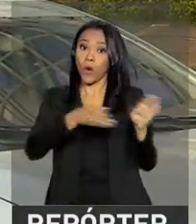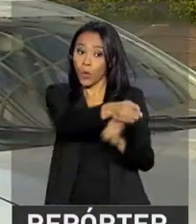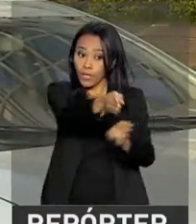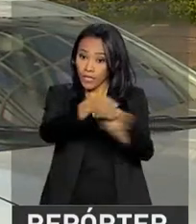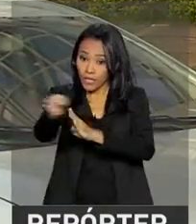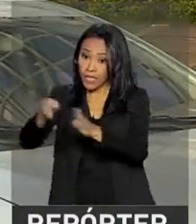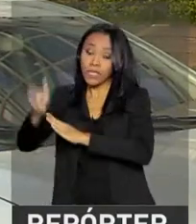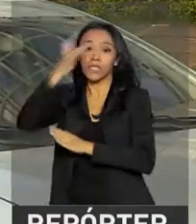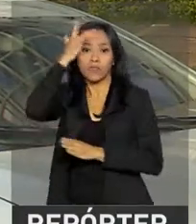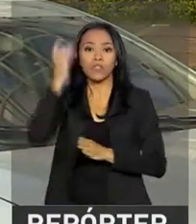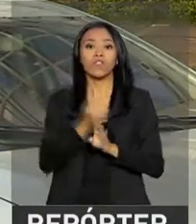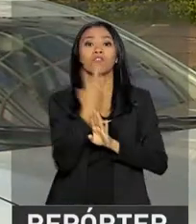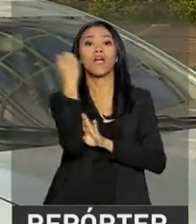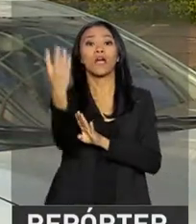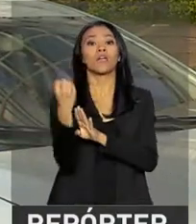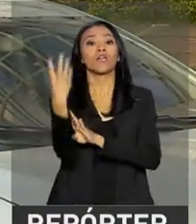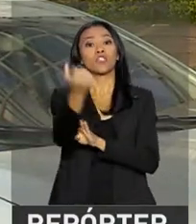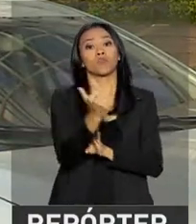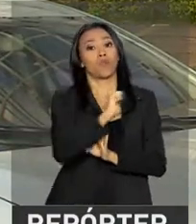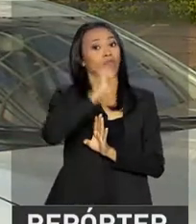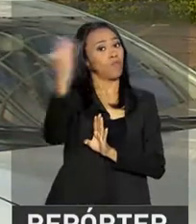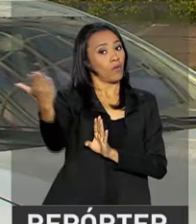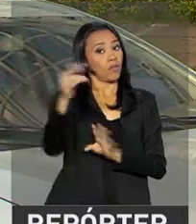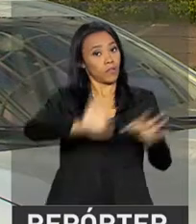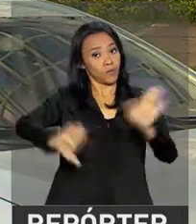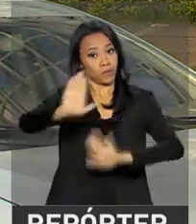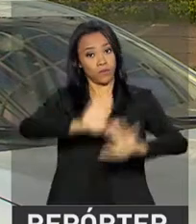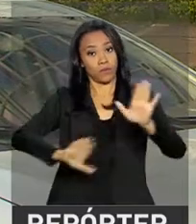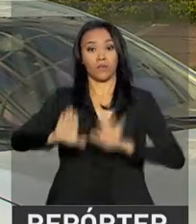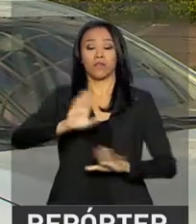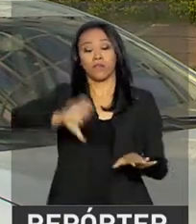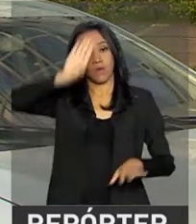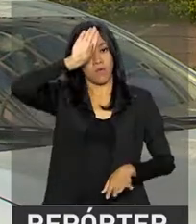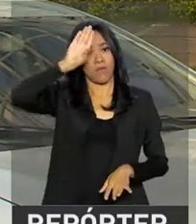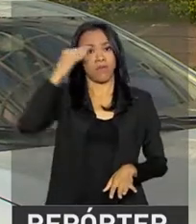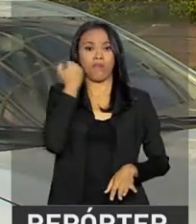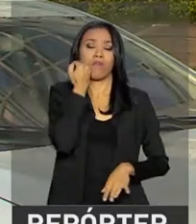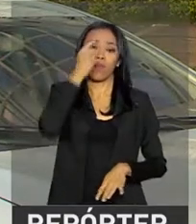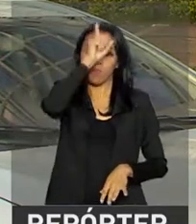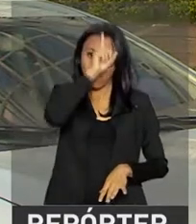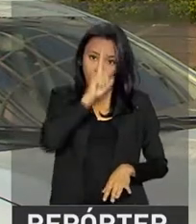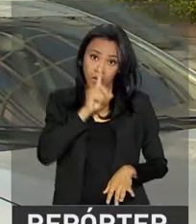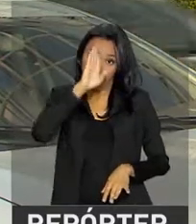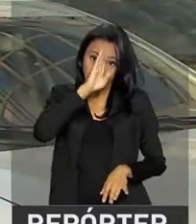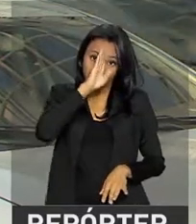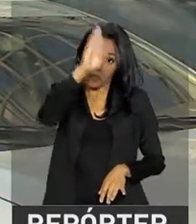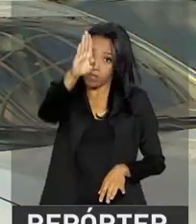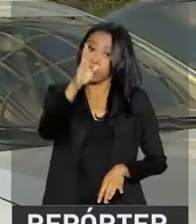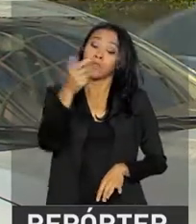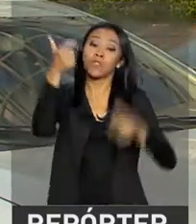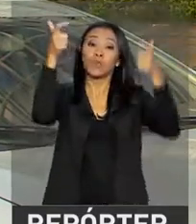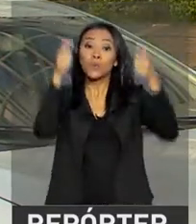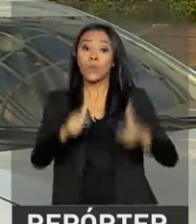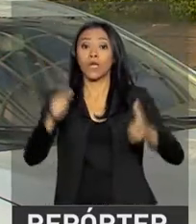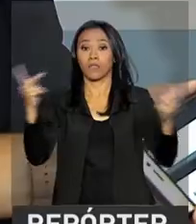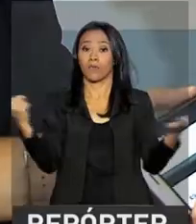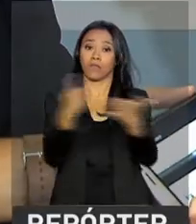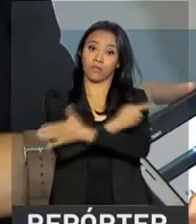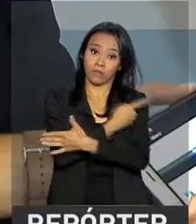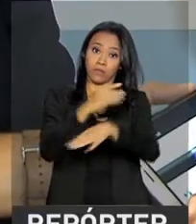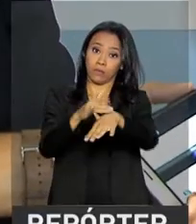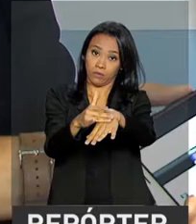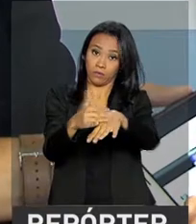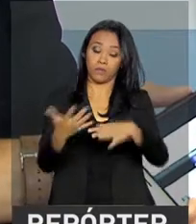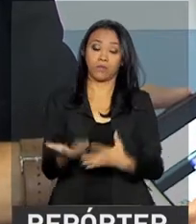viajantes internacionais quanto aos cuidados com a febre amarela principalmente nas regiões com maior número de casos o